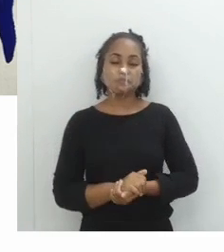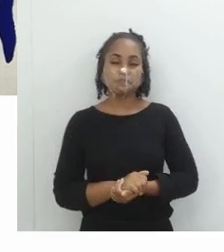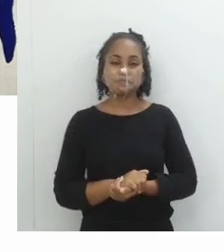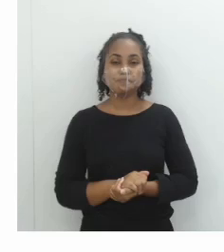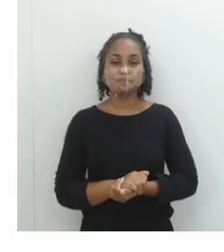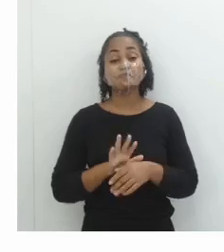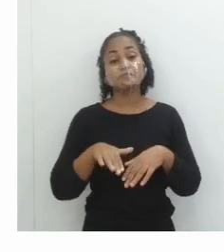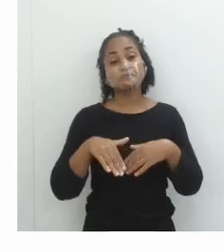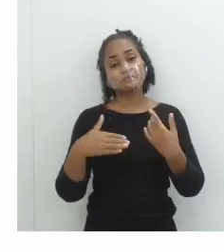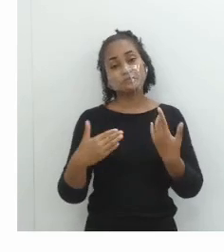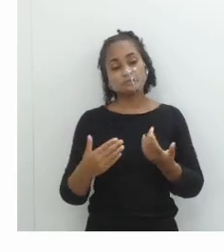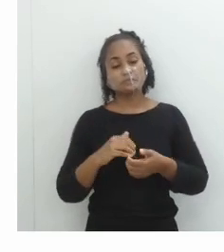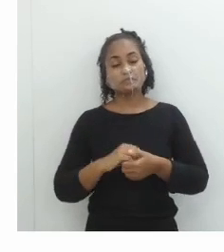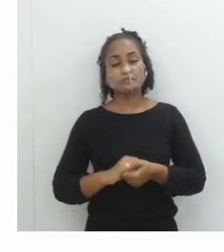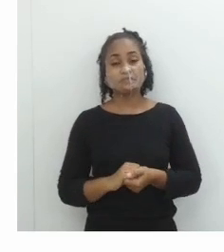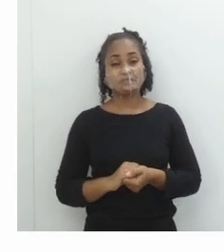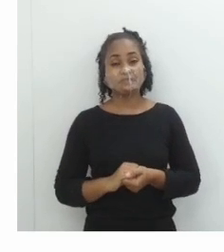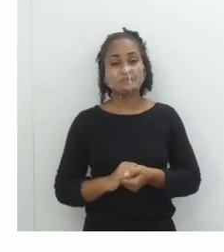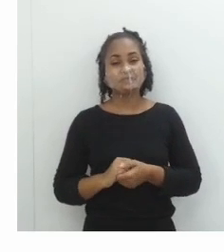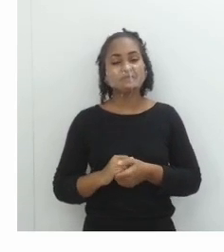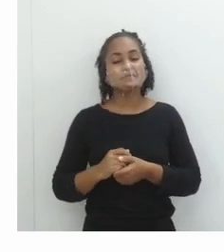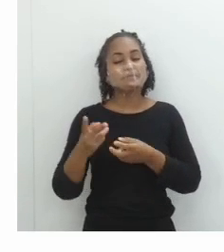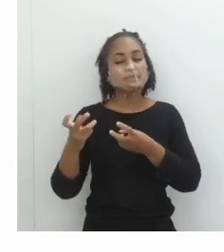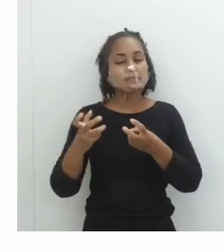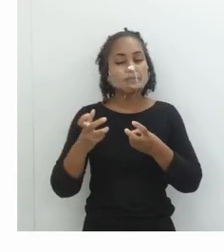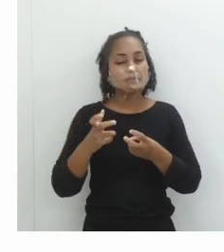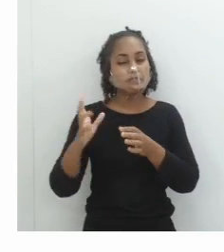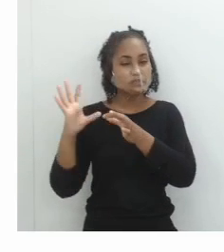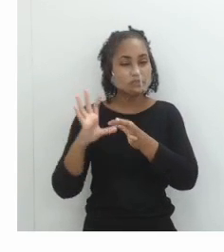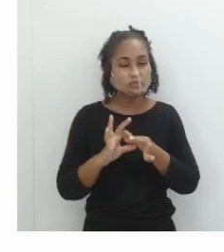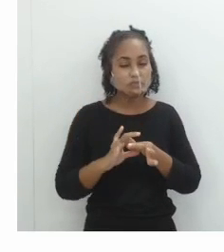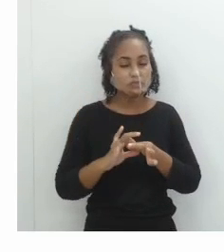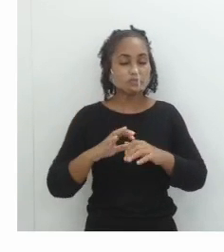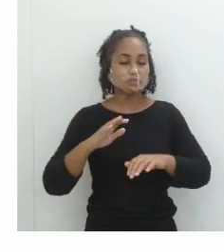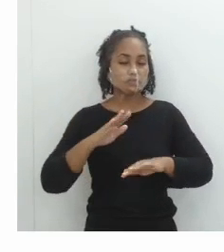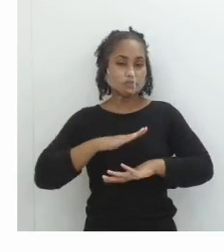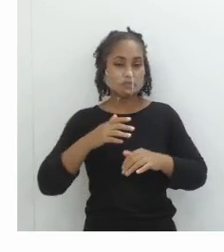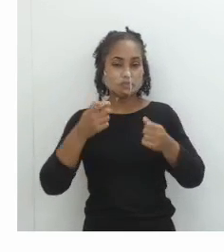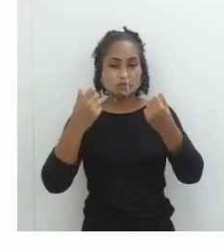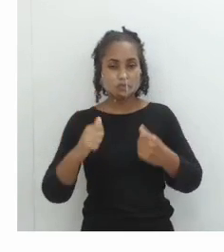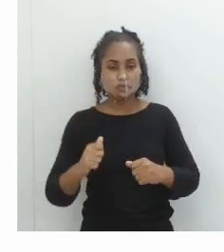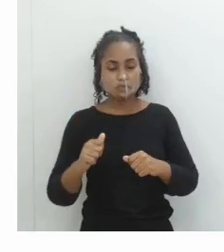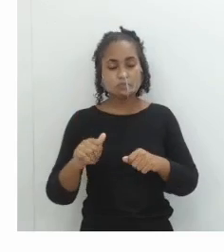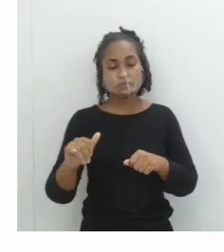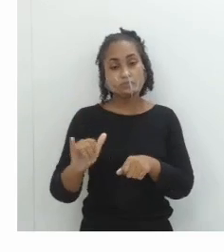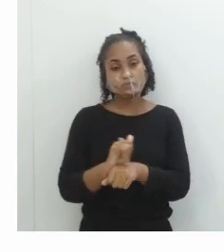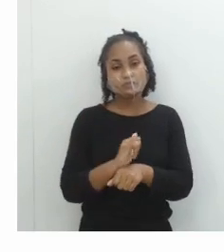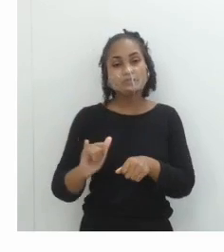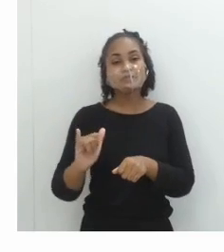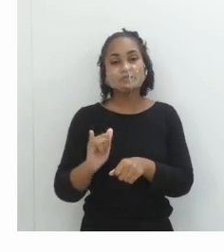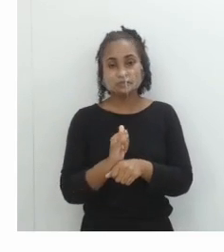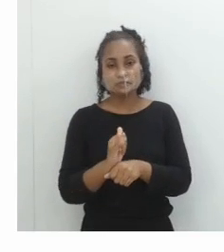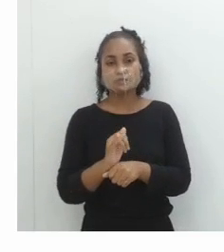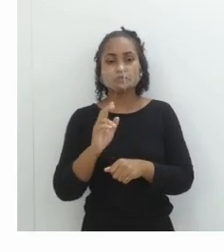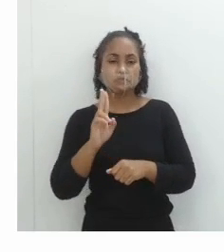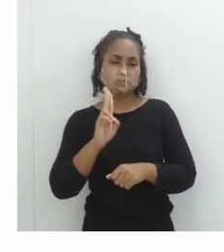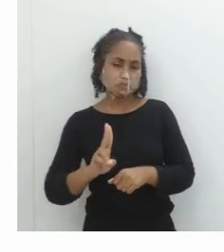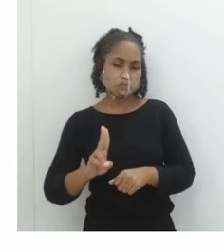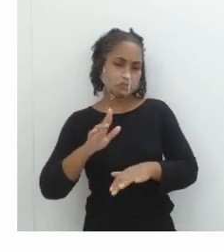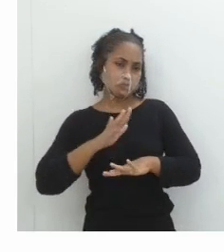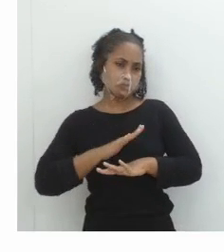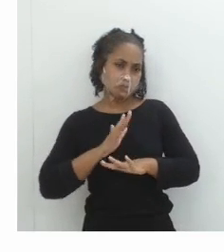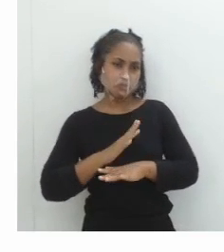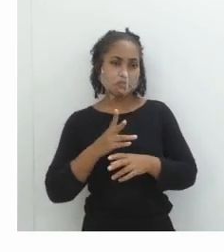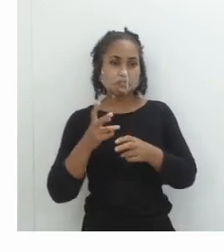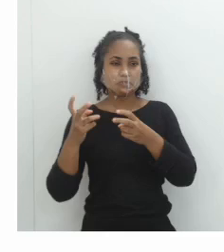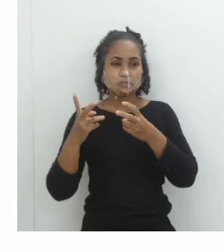né? Então, aí na body art a gente pode usar o corpo tanto como uma ferramenta, que é quando ele é utilizado para fazer uma obra de arte. A